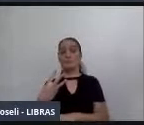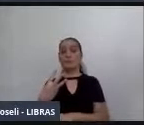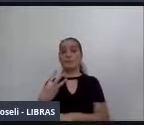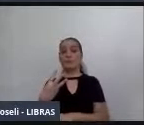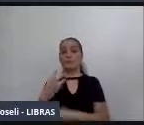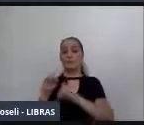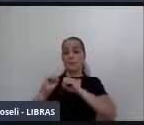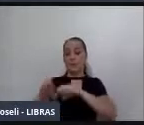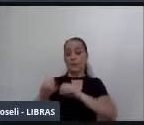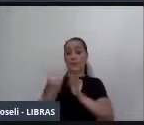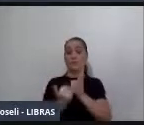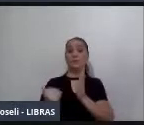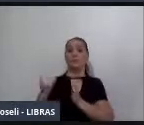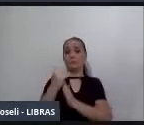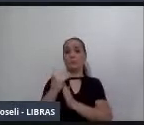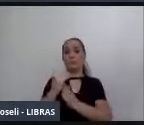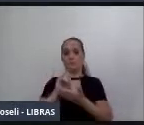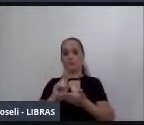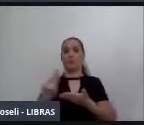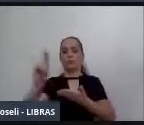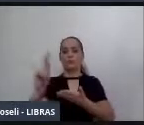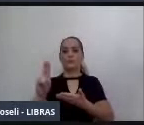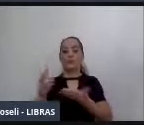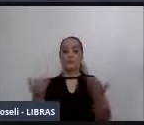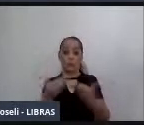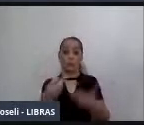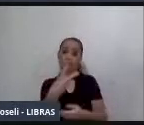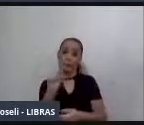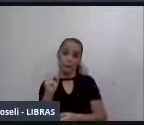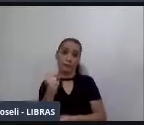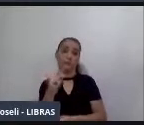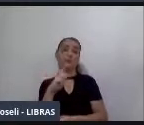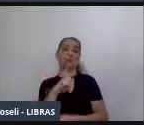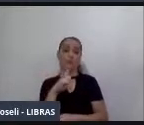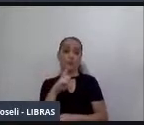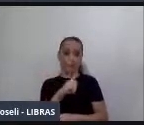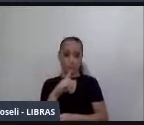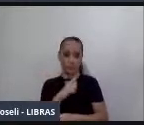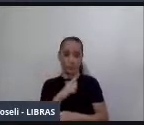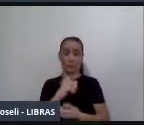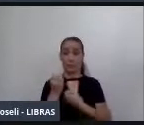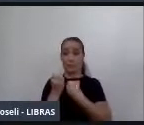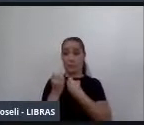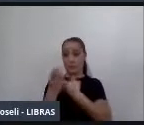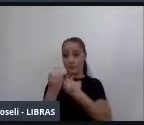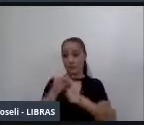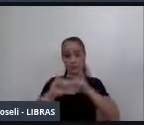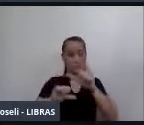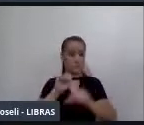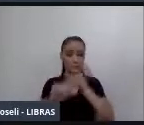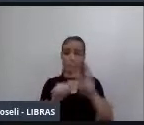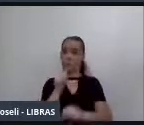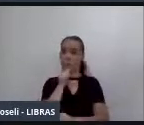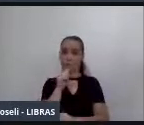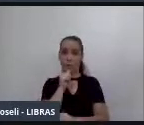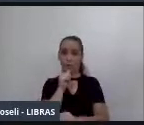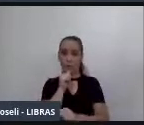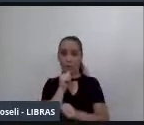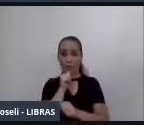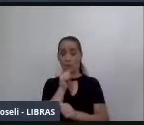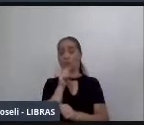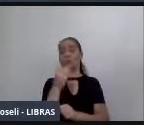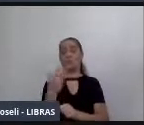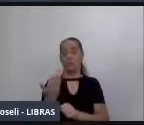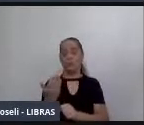nós temos, na verdade, 28 atualmente, essa informação ainda não estava atualizada, nós temos 28 instituições